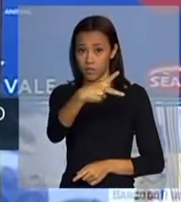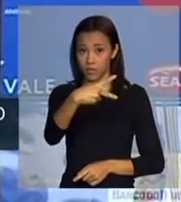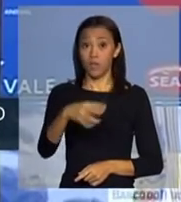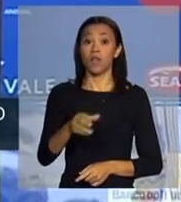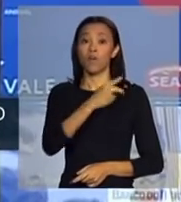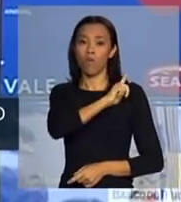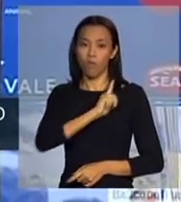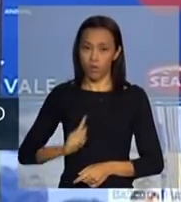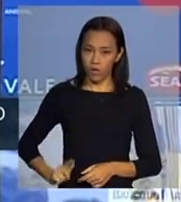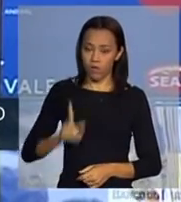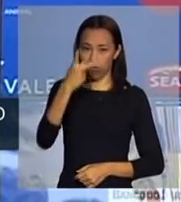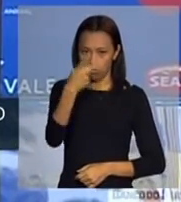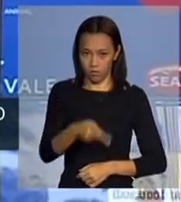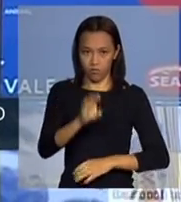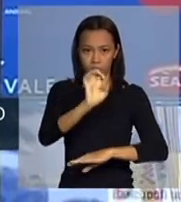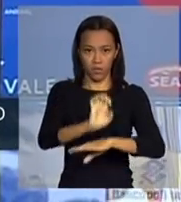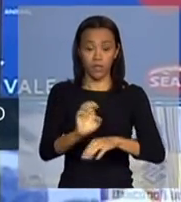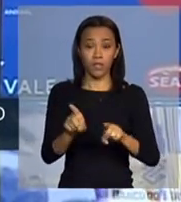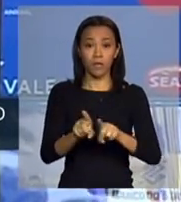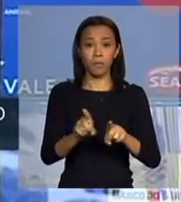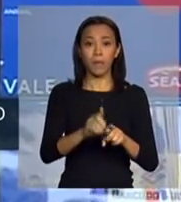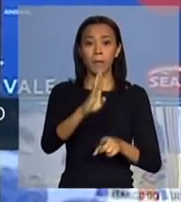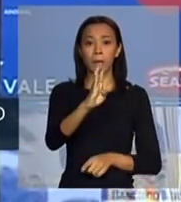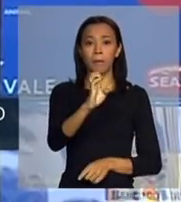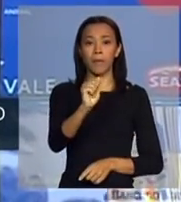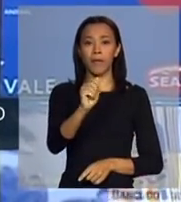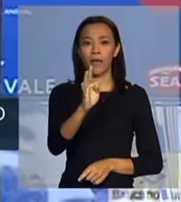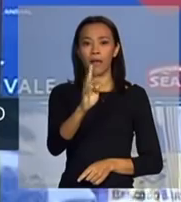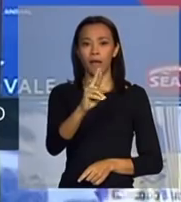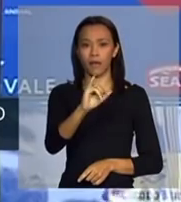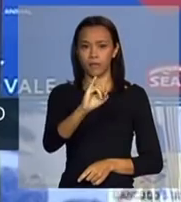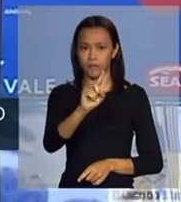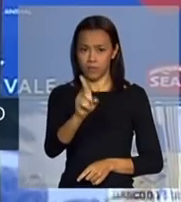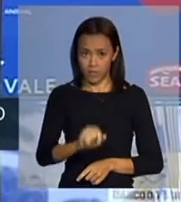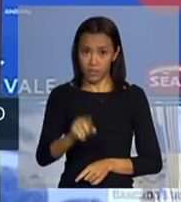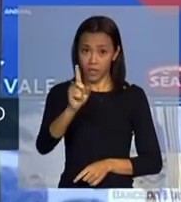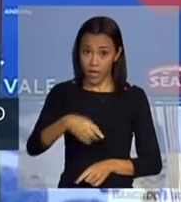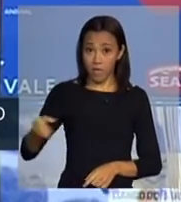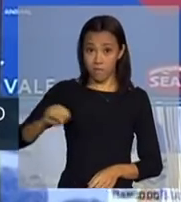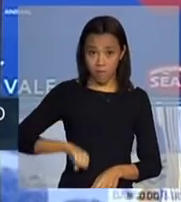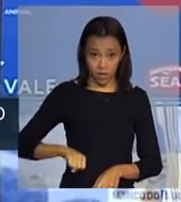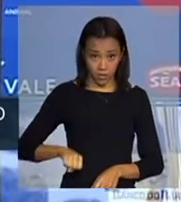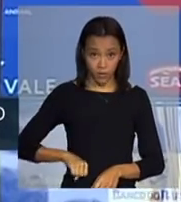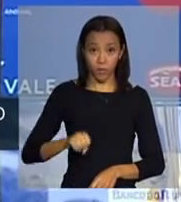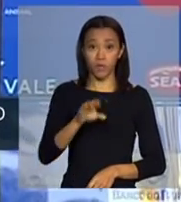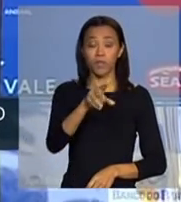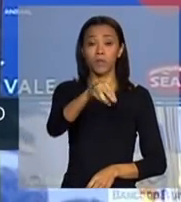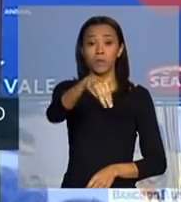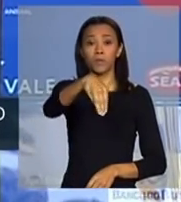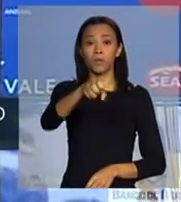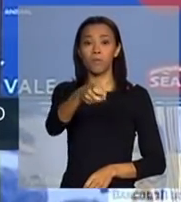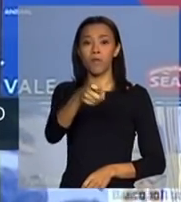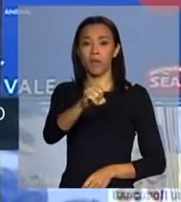Minas, senhora Beatriz Helena Paredes Rangel, embaixadora da República Mexicana,